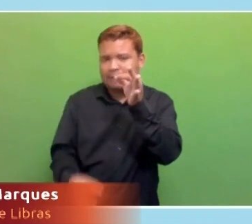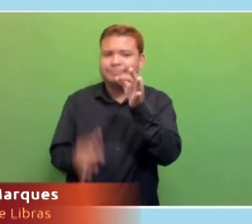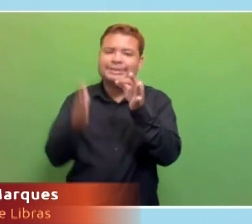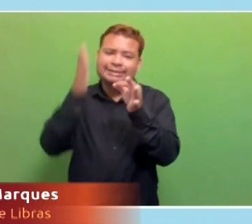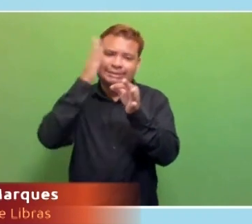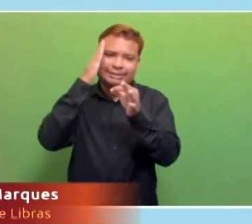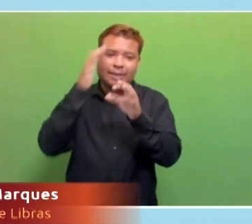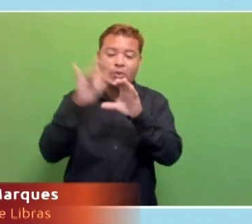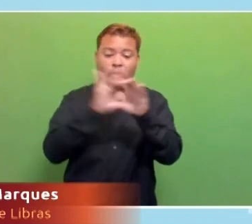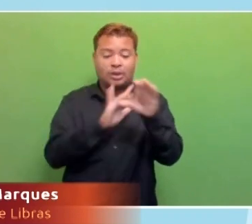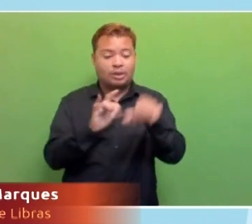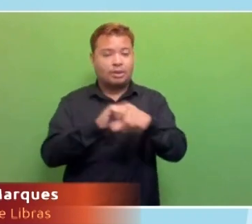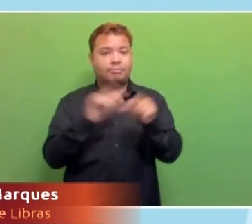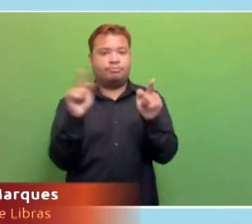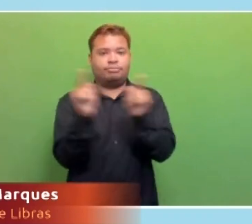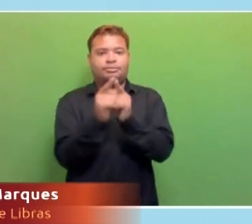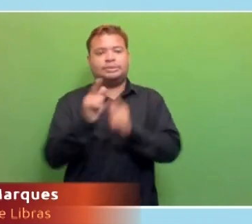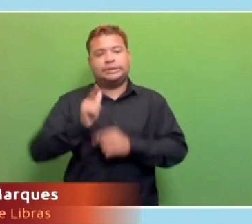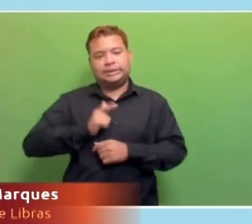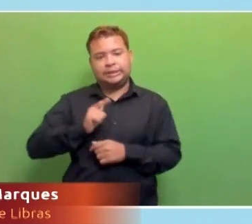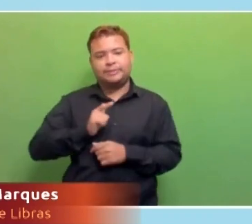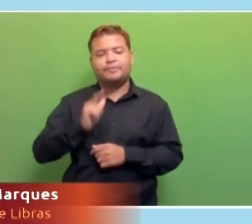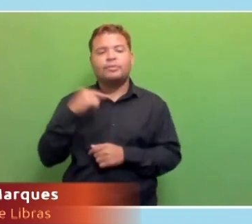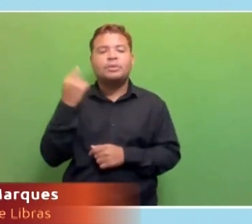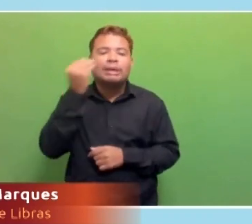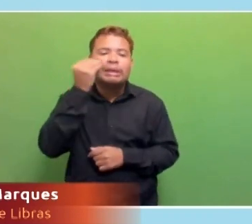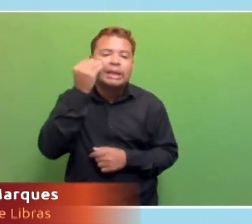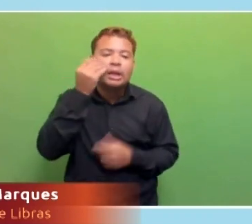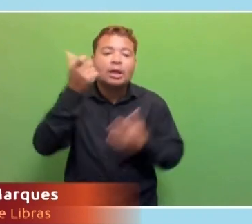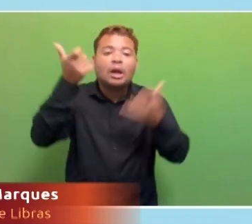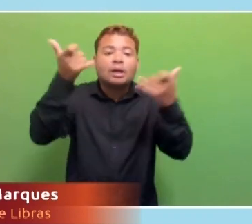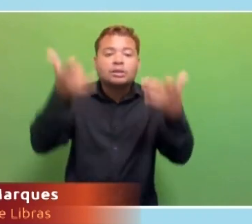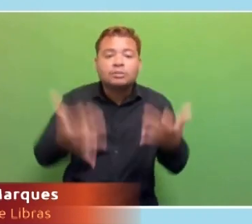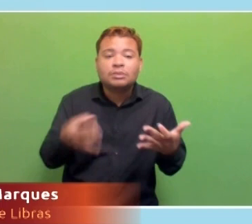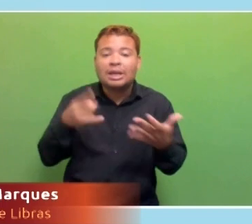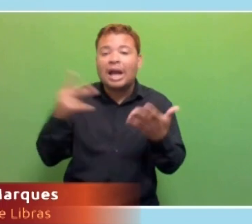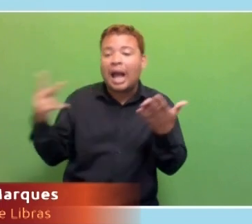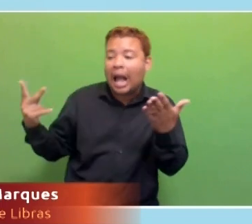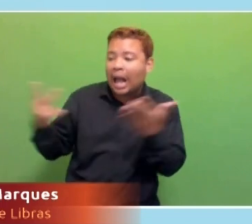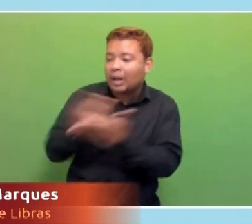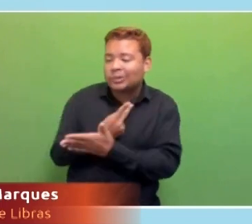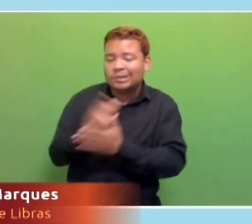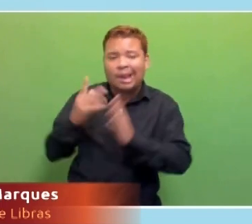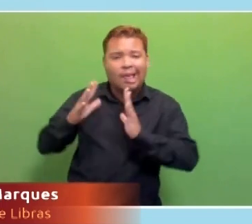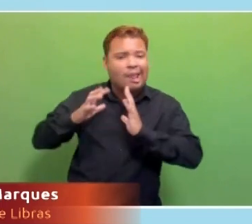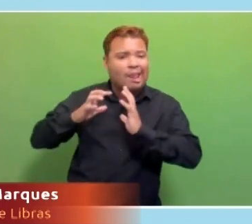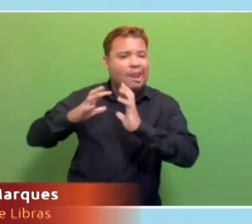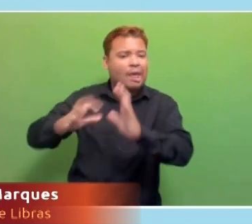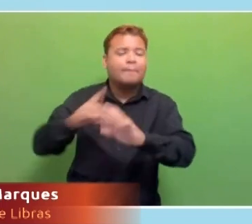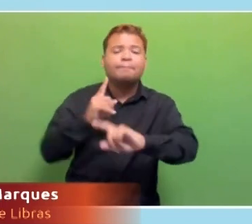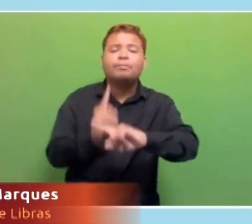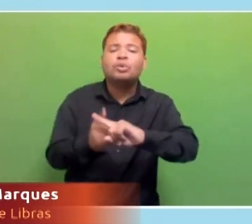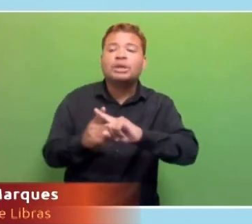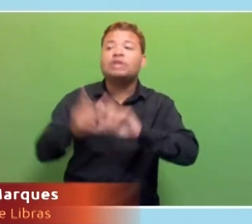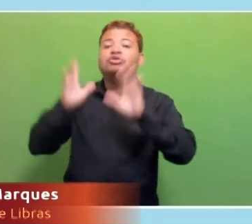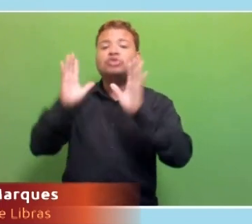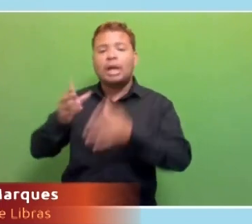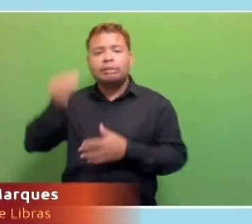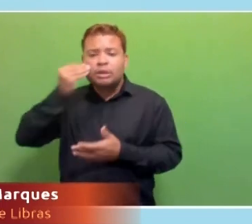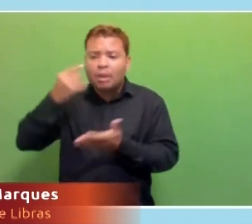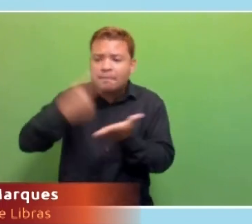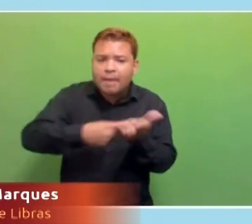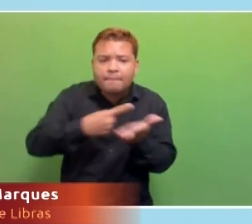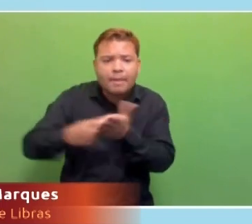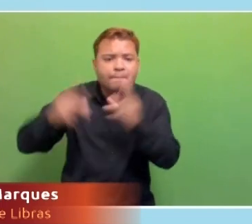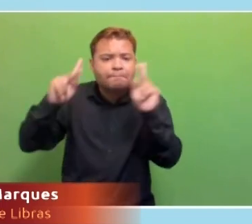limite, para a gente tentar explicar o porquê desse conflito continuar, apesar das tentativas de acordo de paz, se há a possibilidade